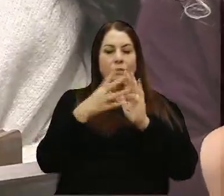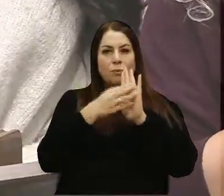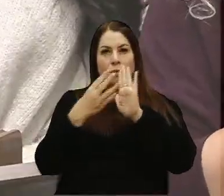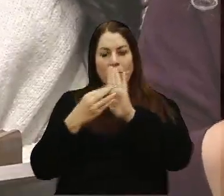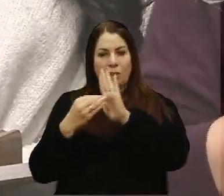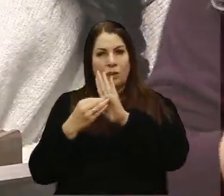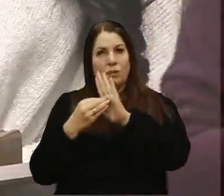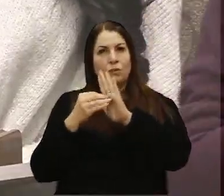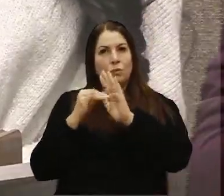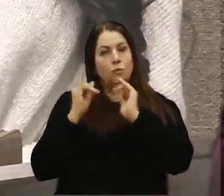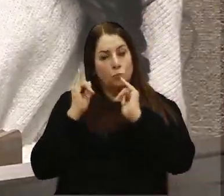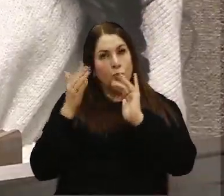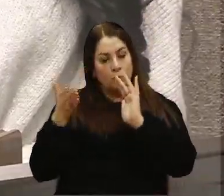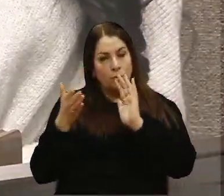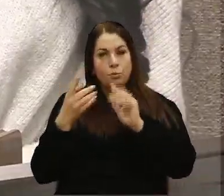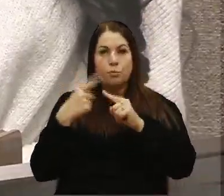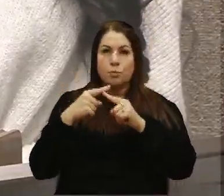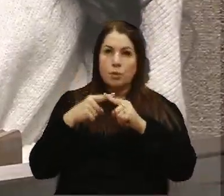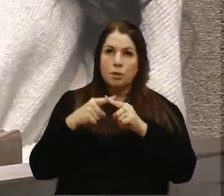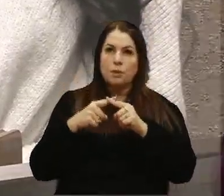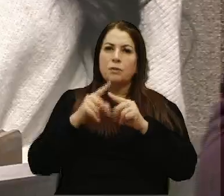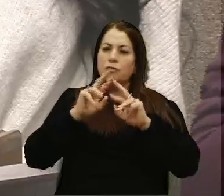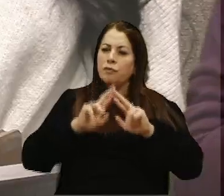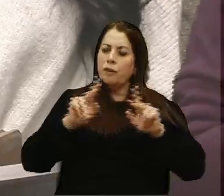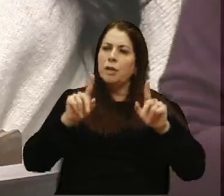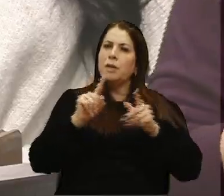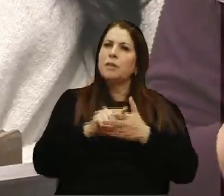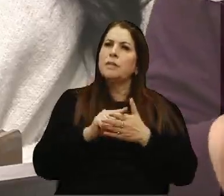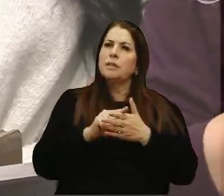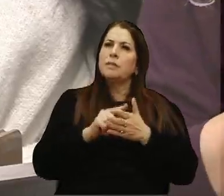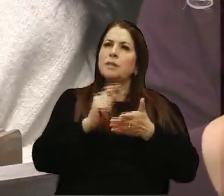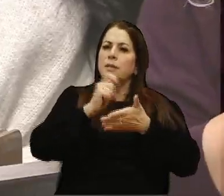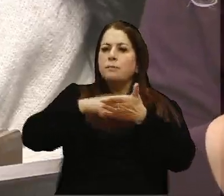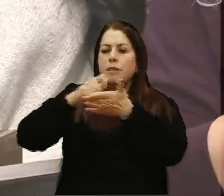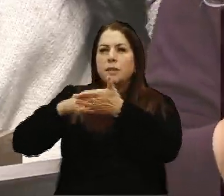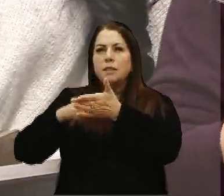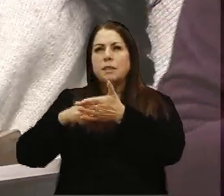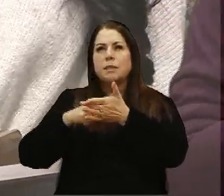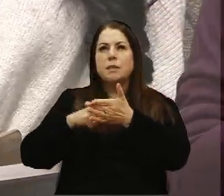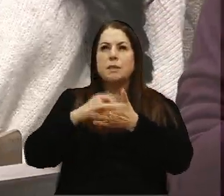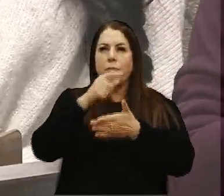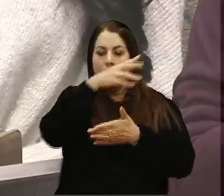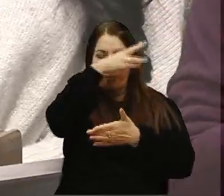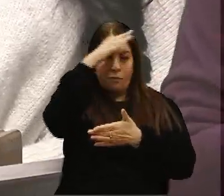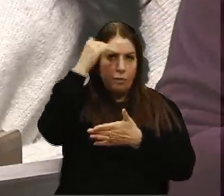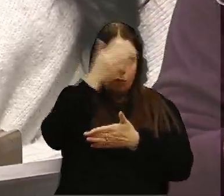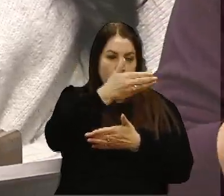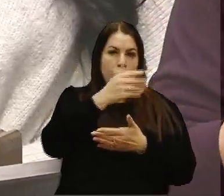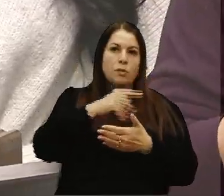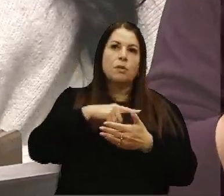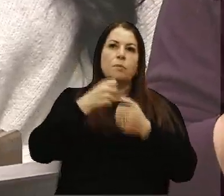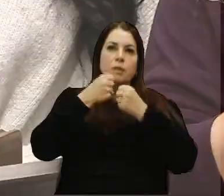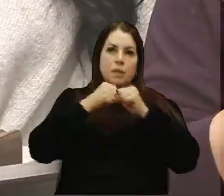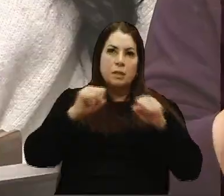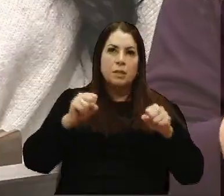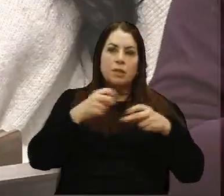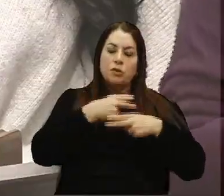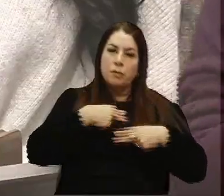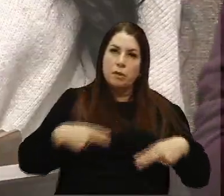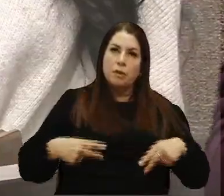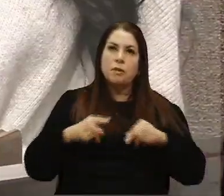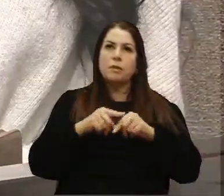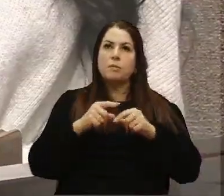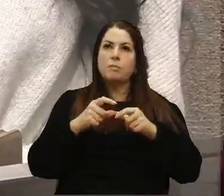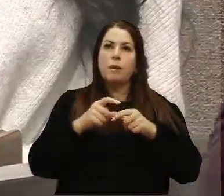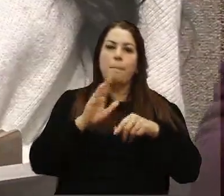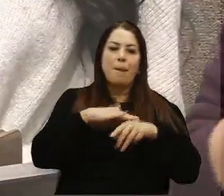transporte coletivo. Por quê? Porque a gente faz diversas indicações para o poder público, né? Para a Secretaria de Trânsito, para